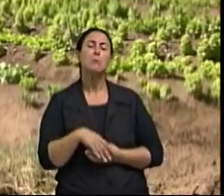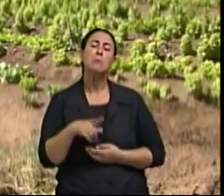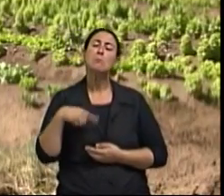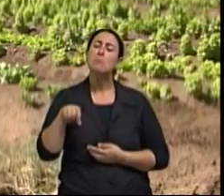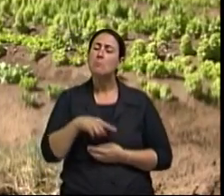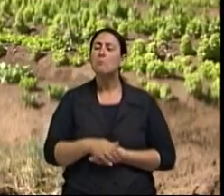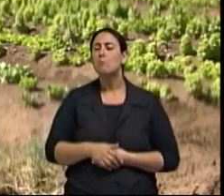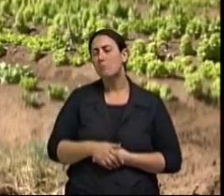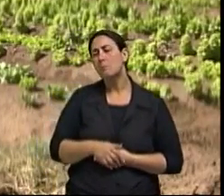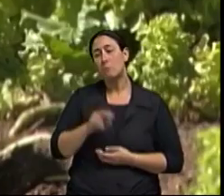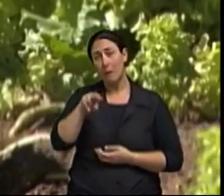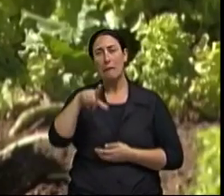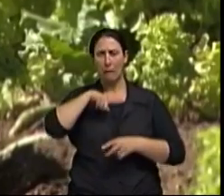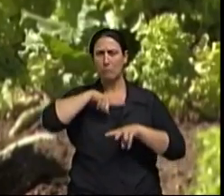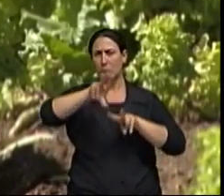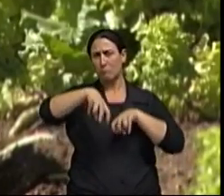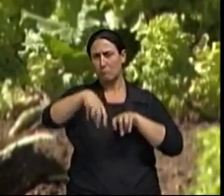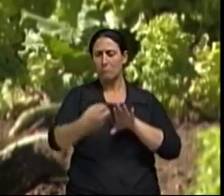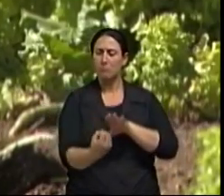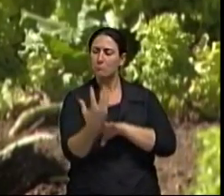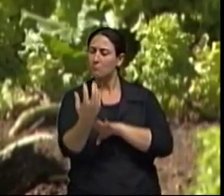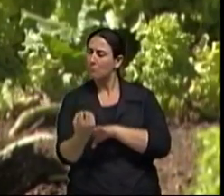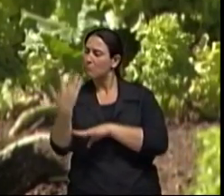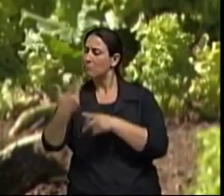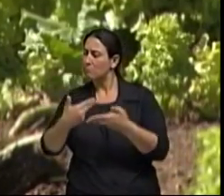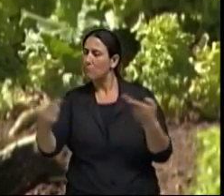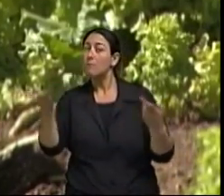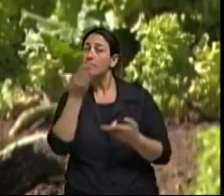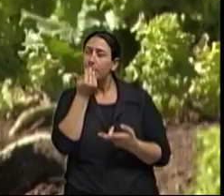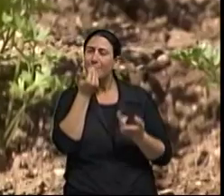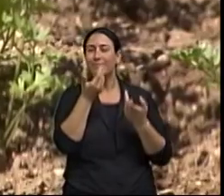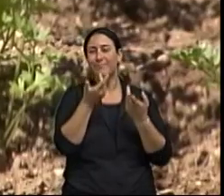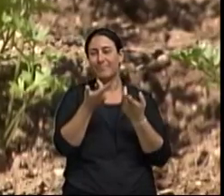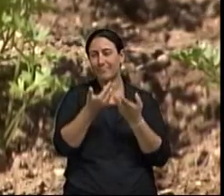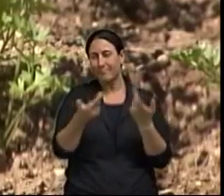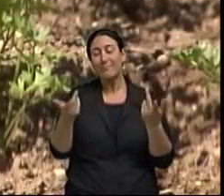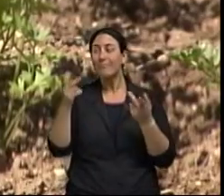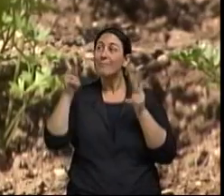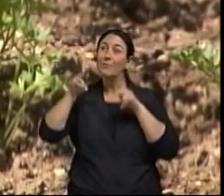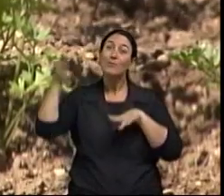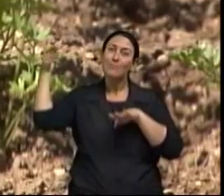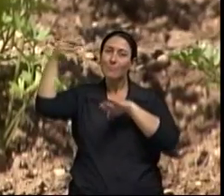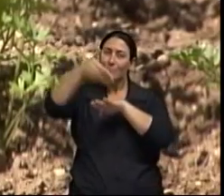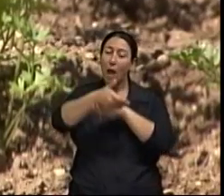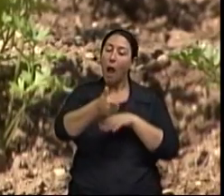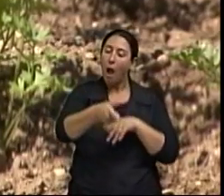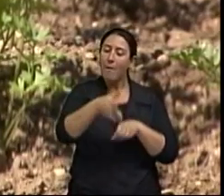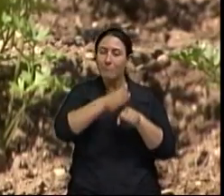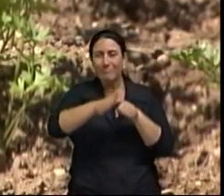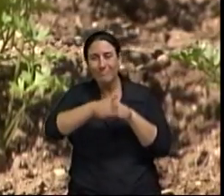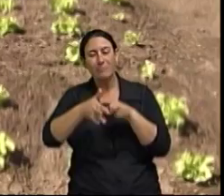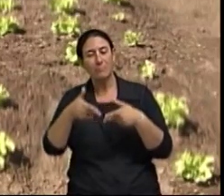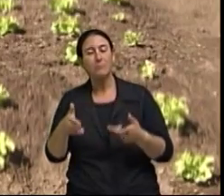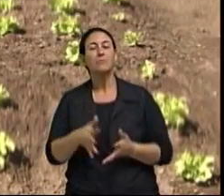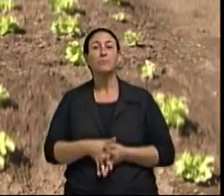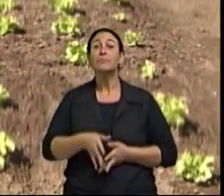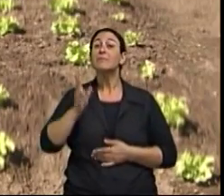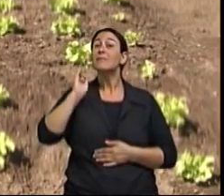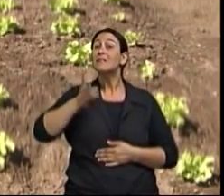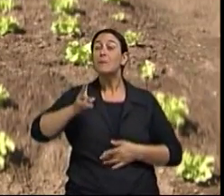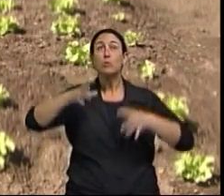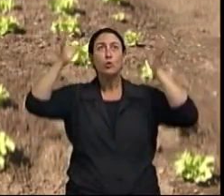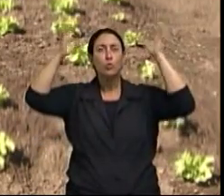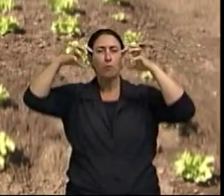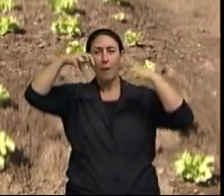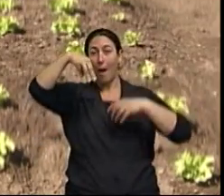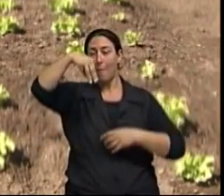temos uma horta orgânica na fazenda, a gente planta hortaliças e outros produtos para que os visitantes consumam. Sempre que havia uma chuva no mês de maio